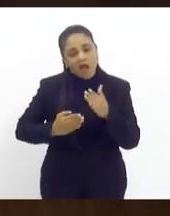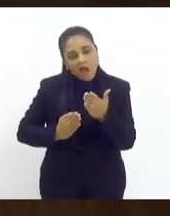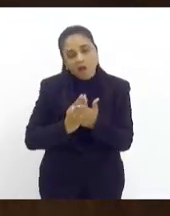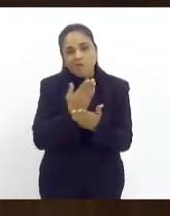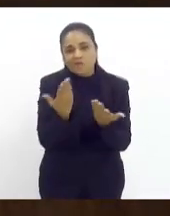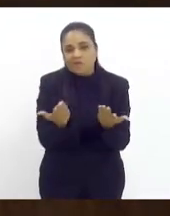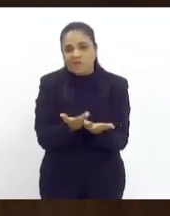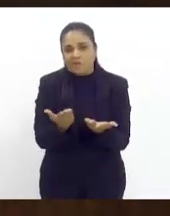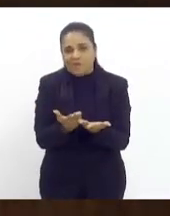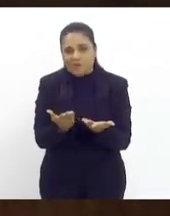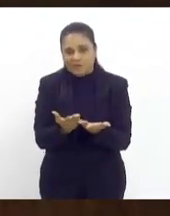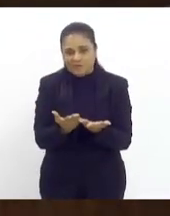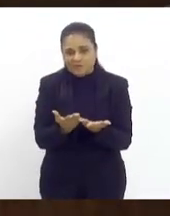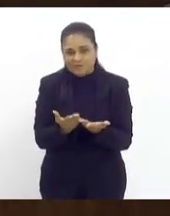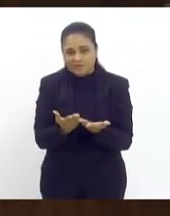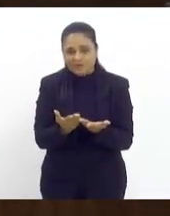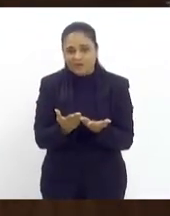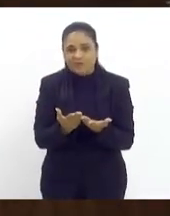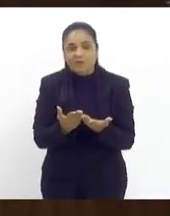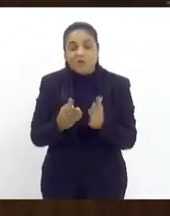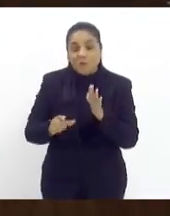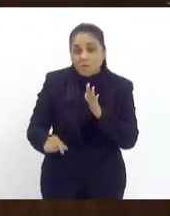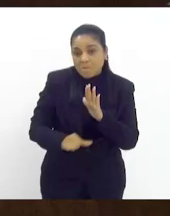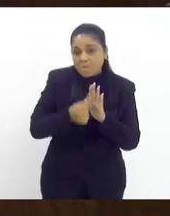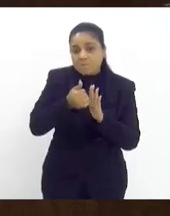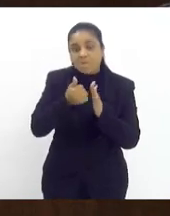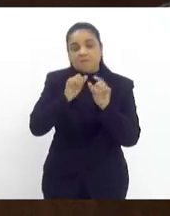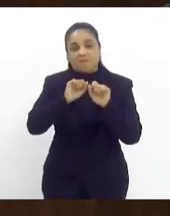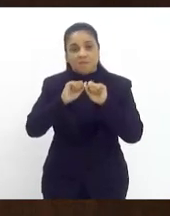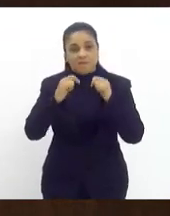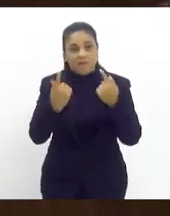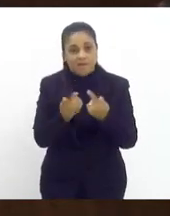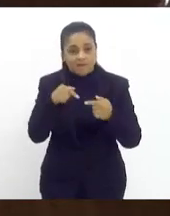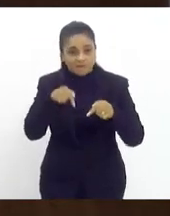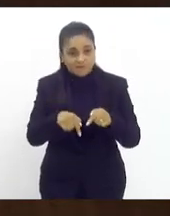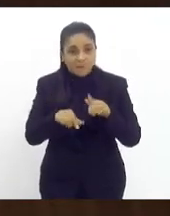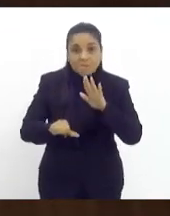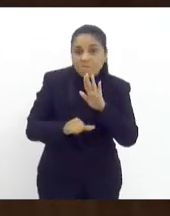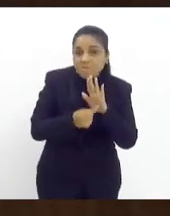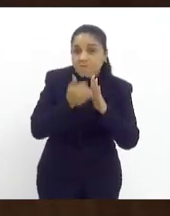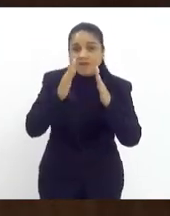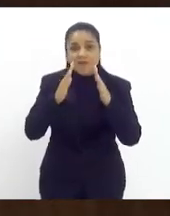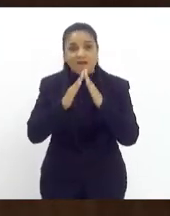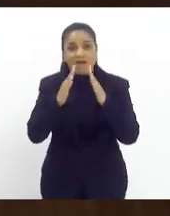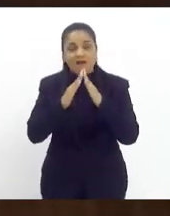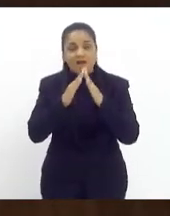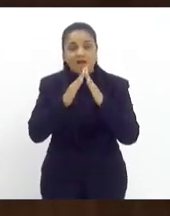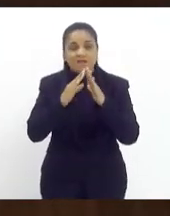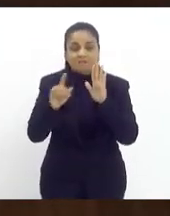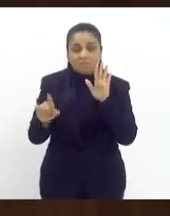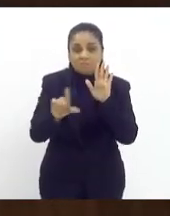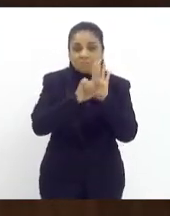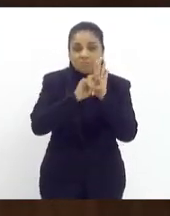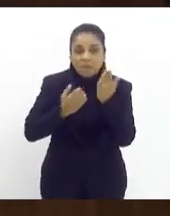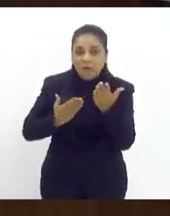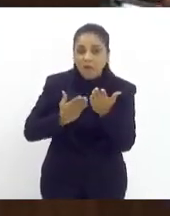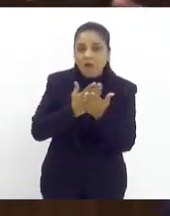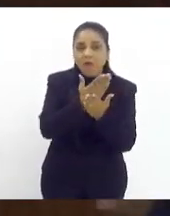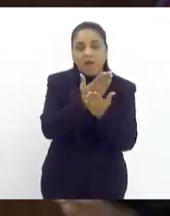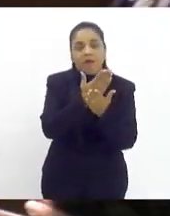a primeira casa Legislativa aprovar um projeto de combate ao racismo a nível